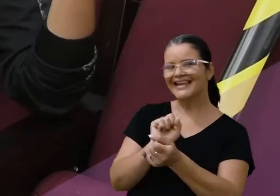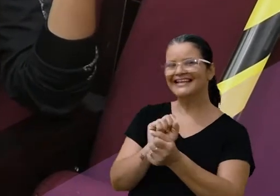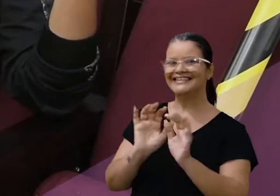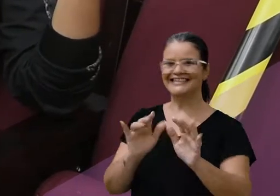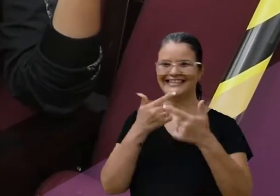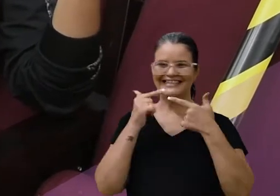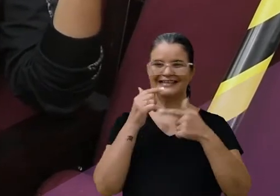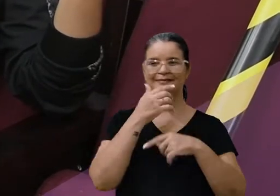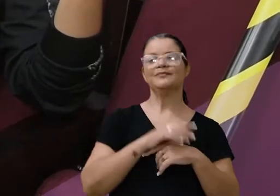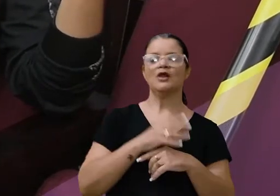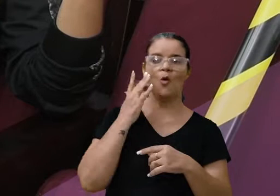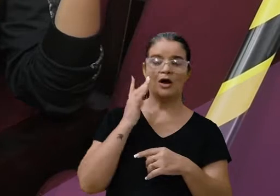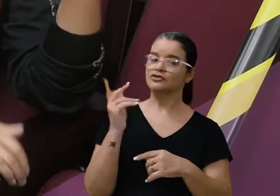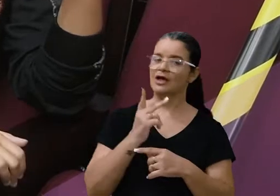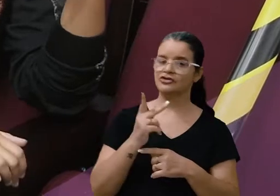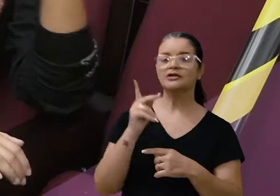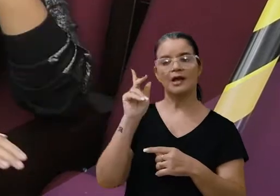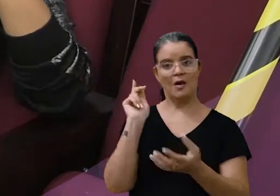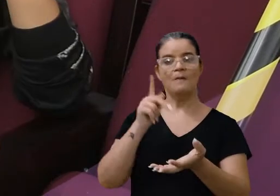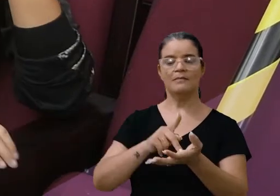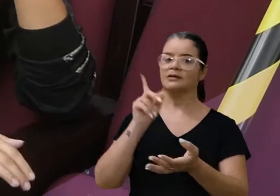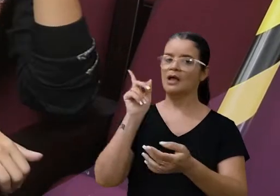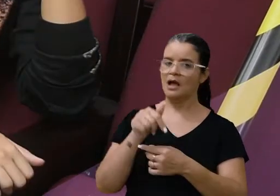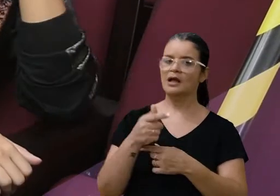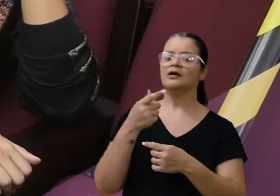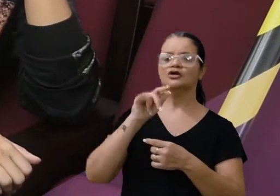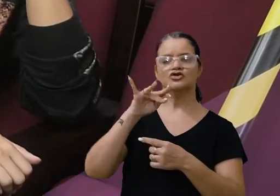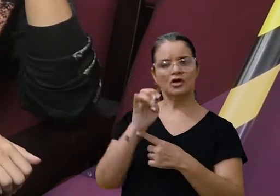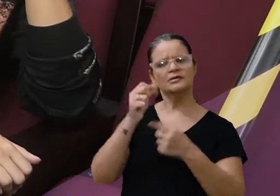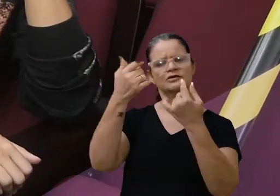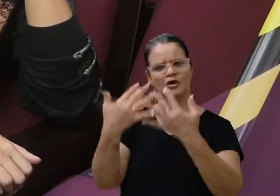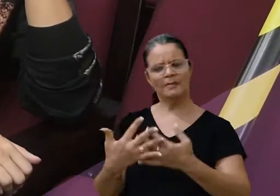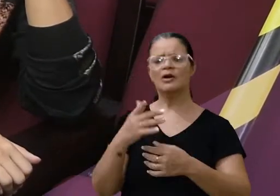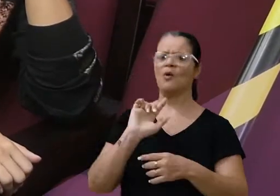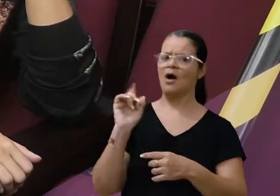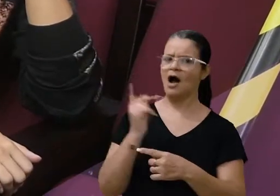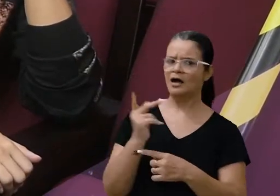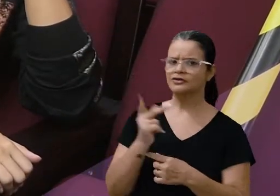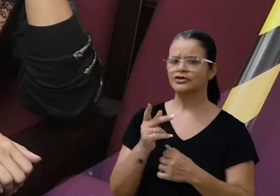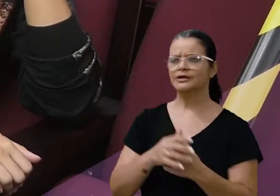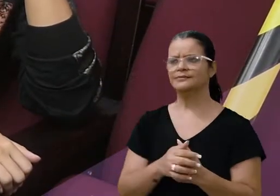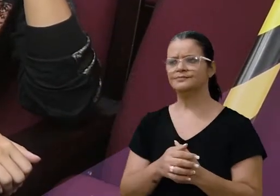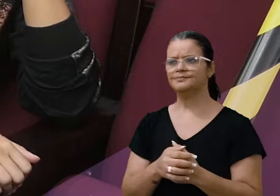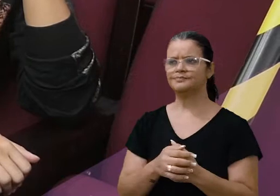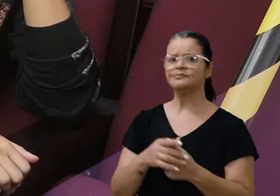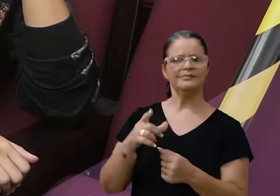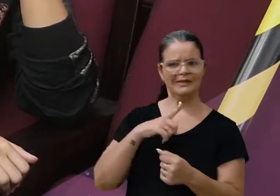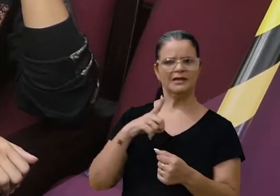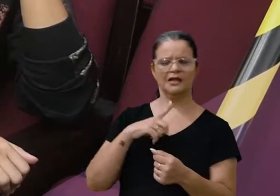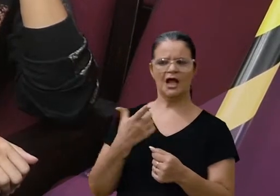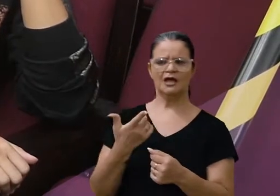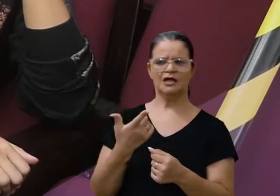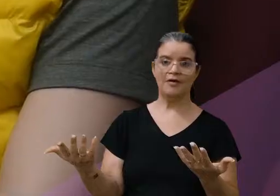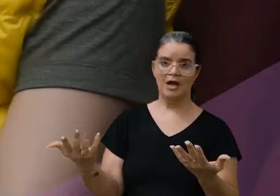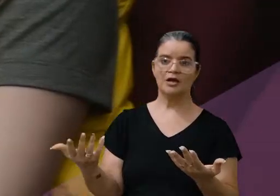isso. Então, acho que foi o nosso jeito de trazer isso assim, para a Lua Marte, para que as pessoas conhecessem melhor